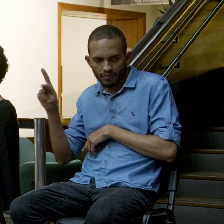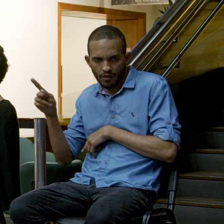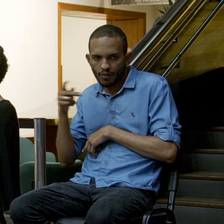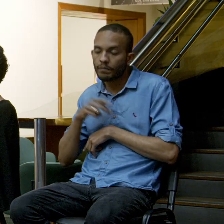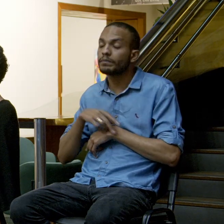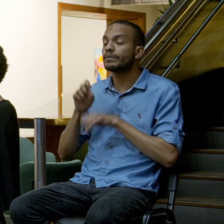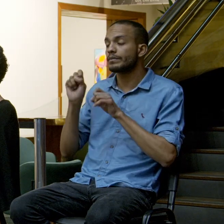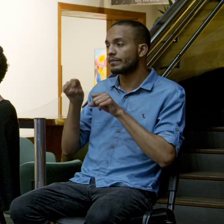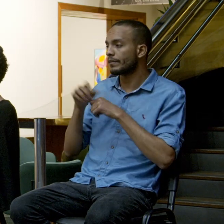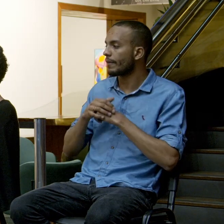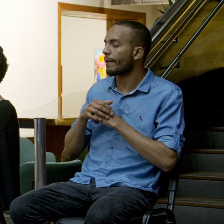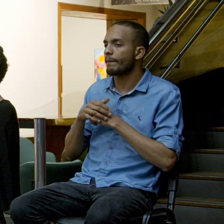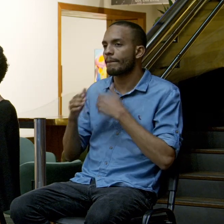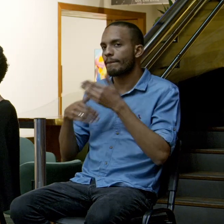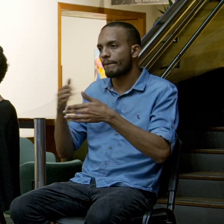tenho problema nenhum com isso.